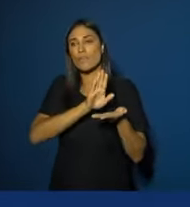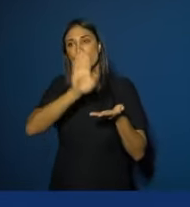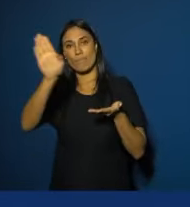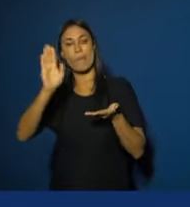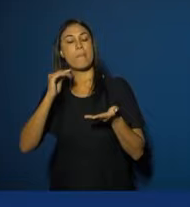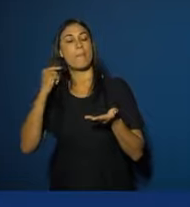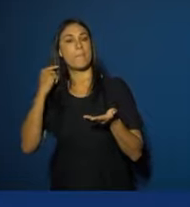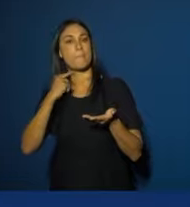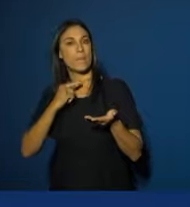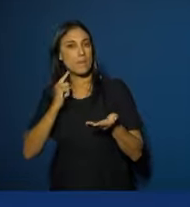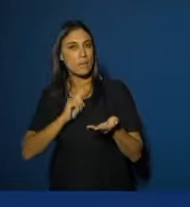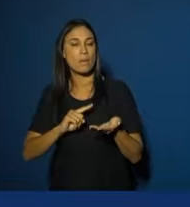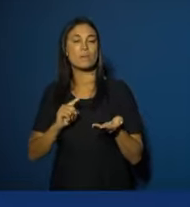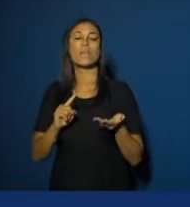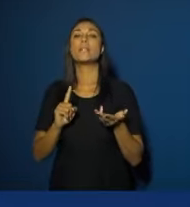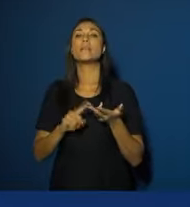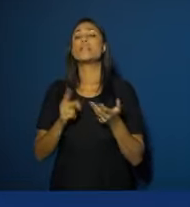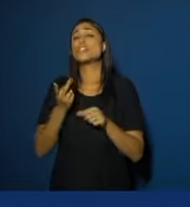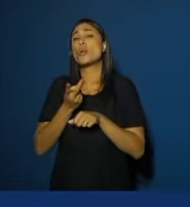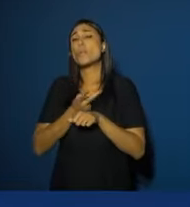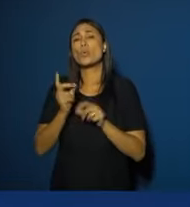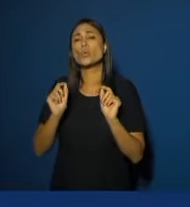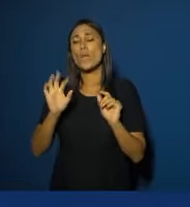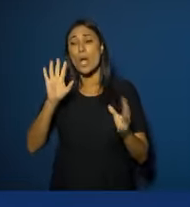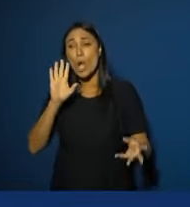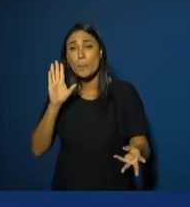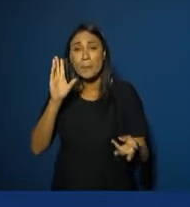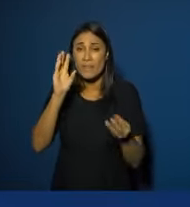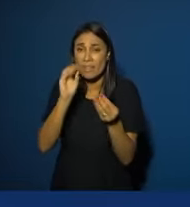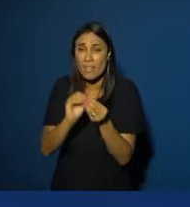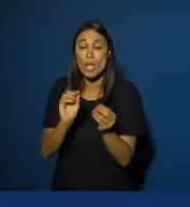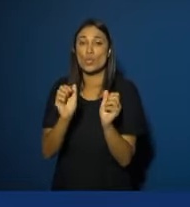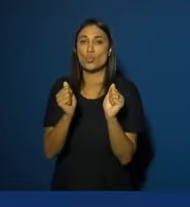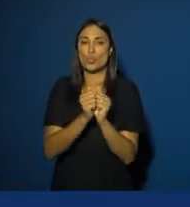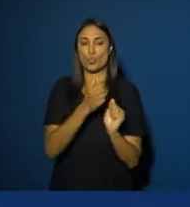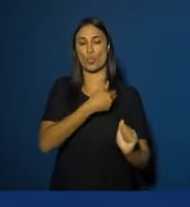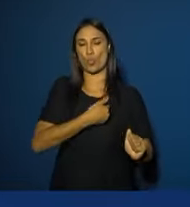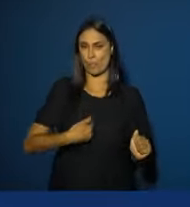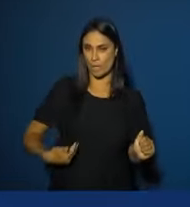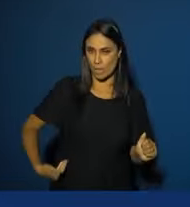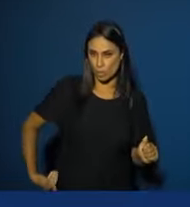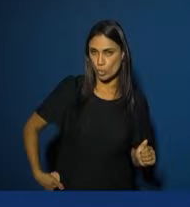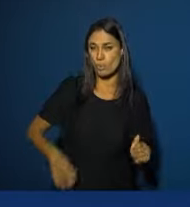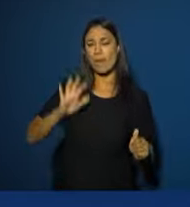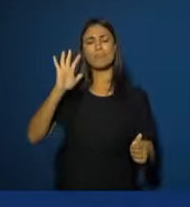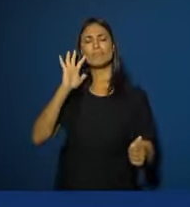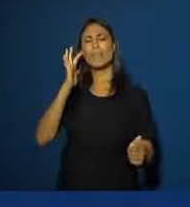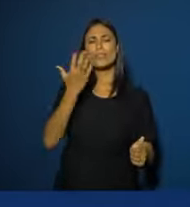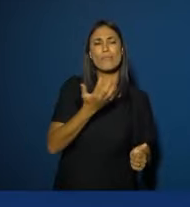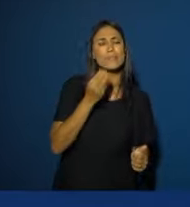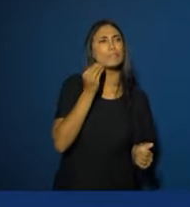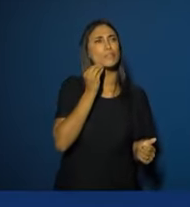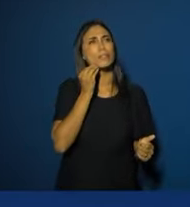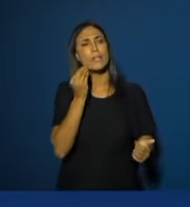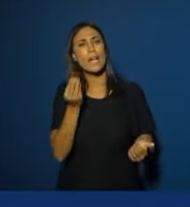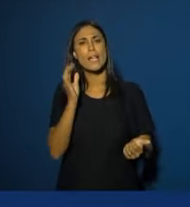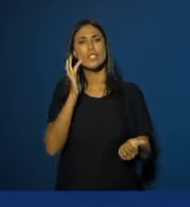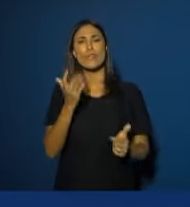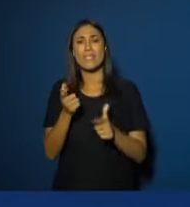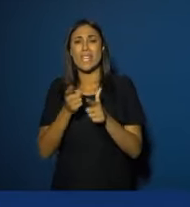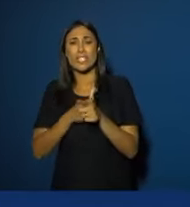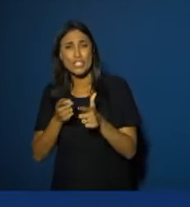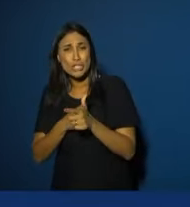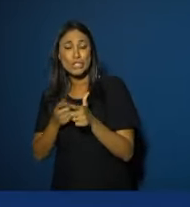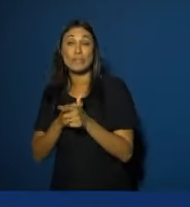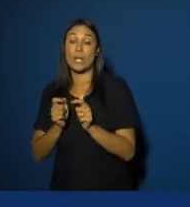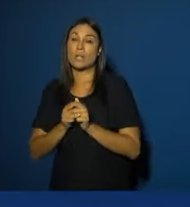Gerais, estamos buscando o entendimento com o governador para solucionar uma dívida gigantesca,